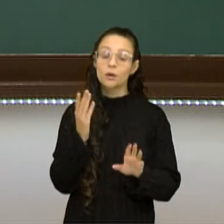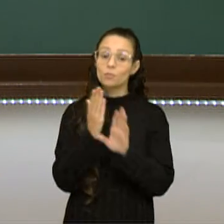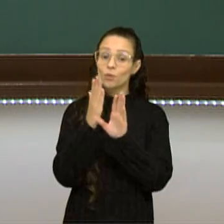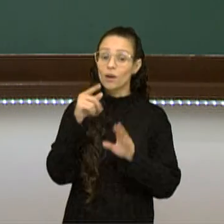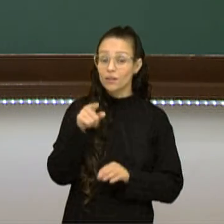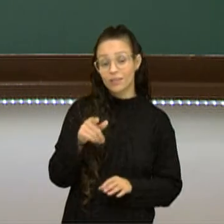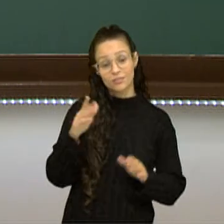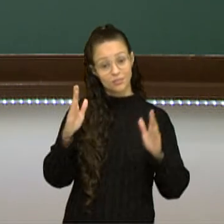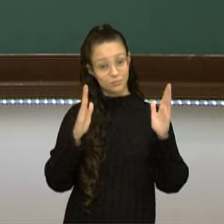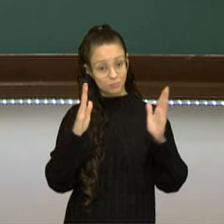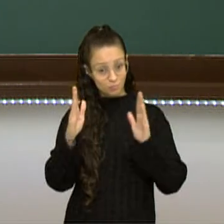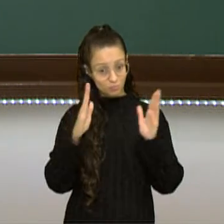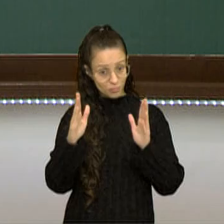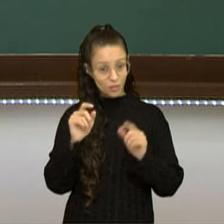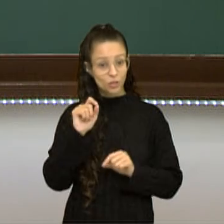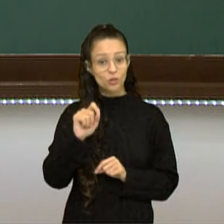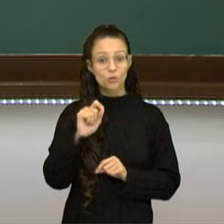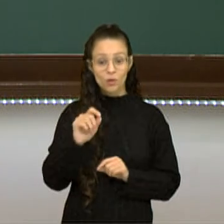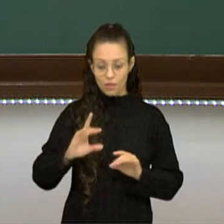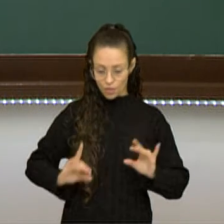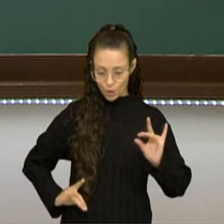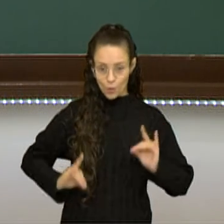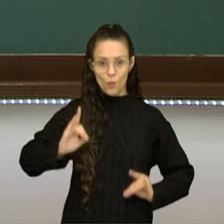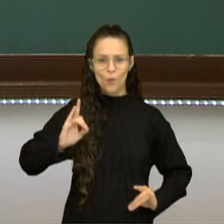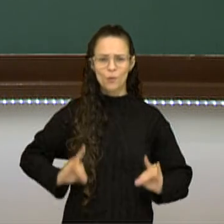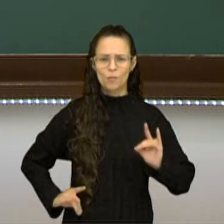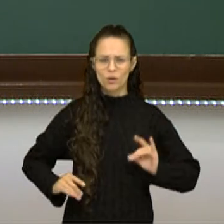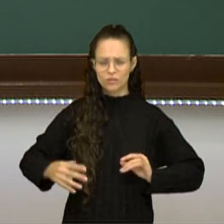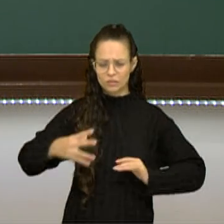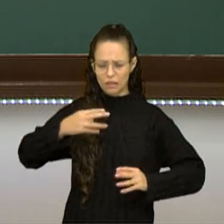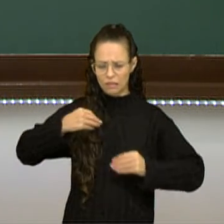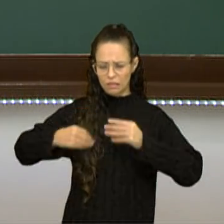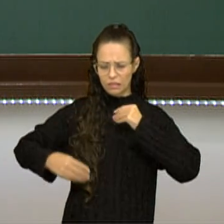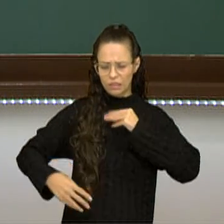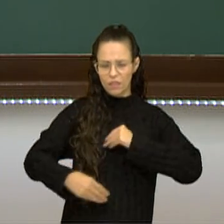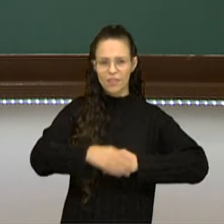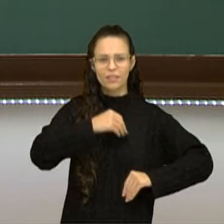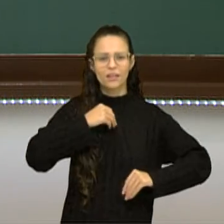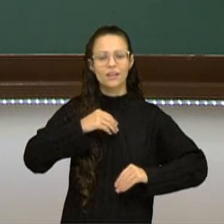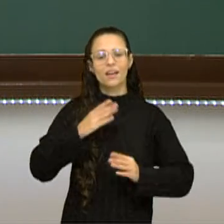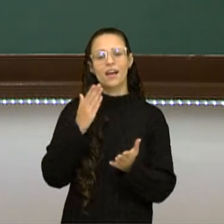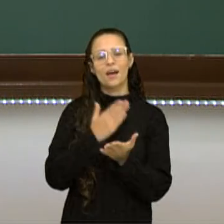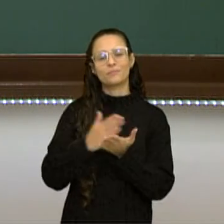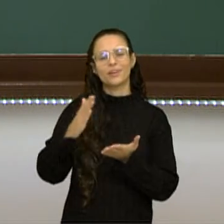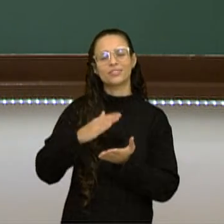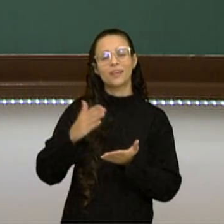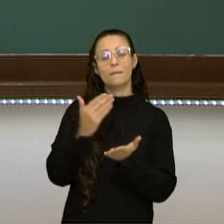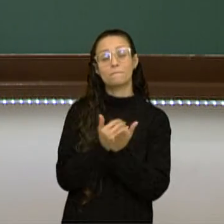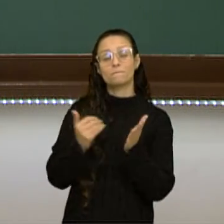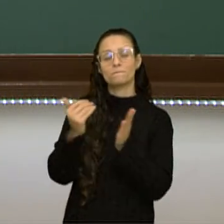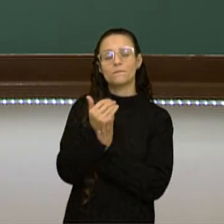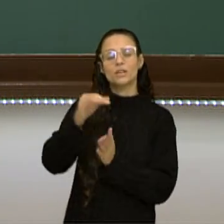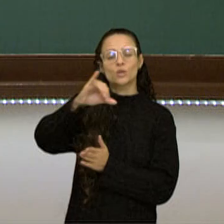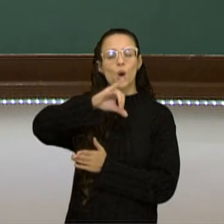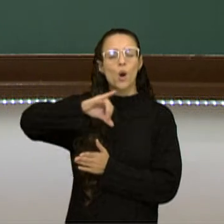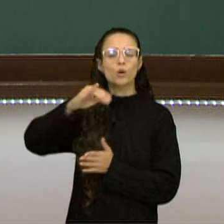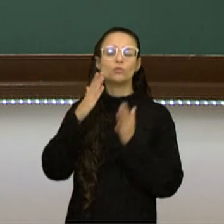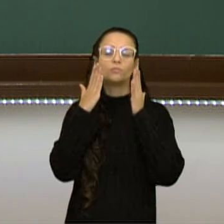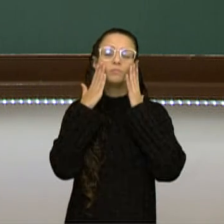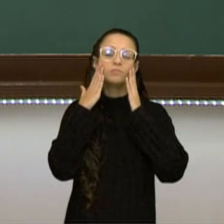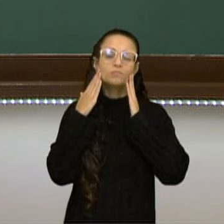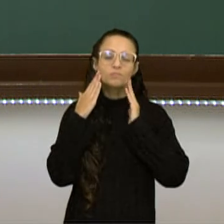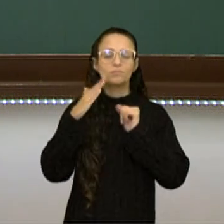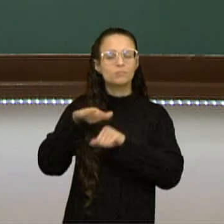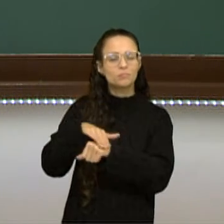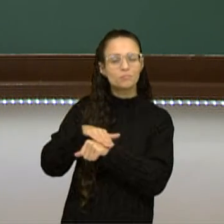nesse período a ação desses hormônios todos promove aumento da oleosidade da pele. Então tudo